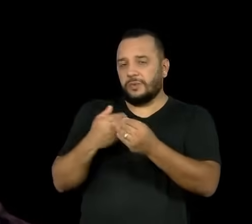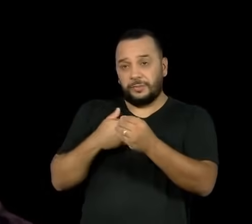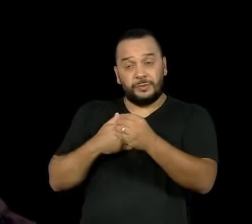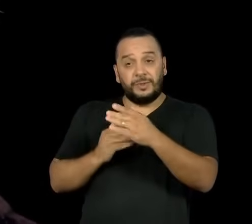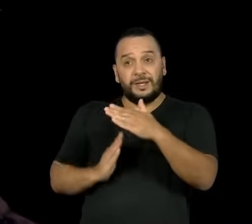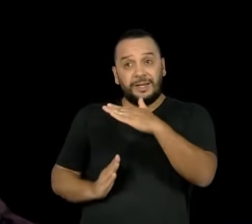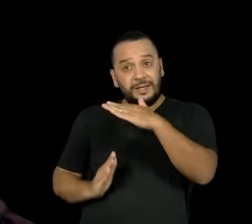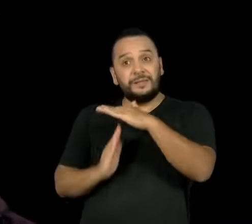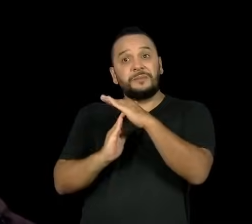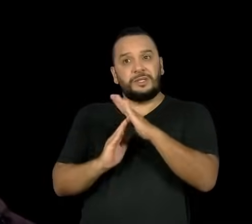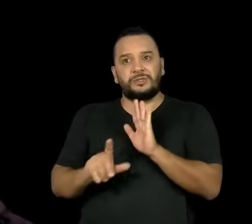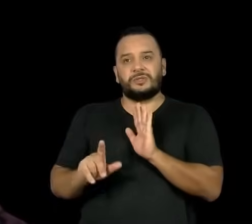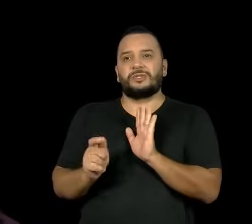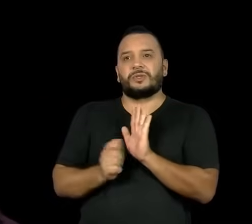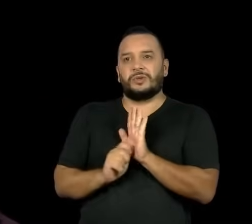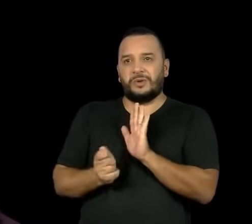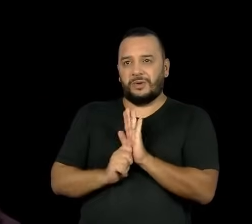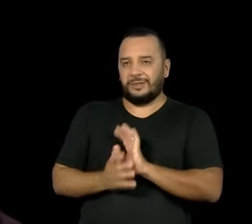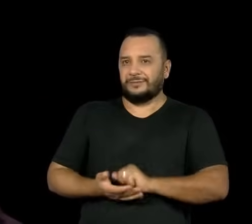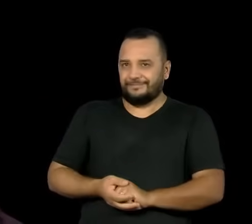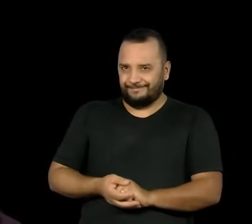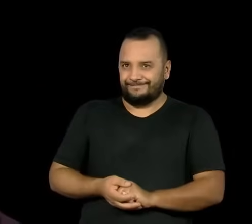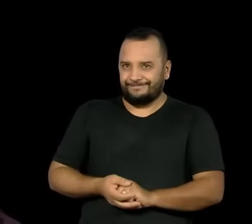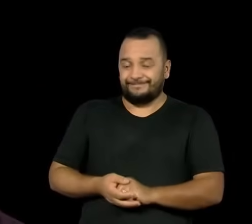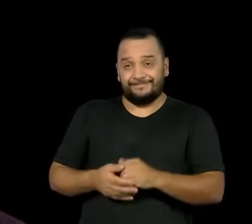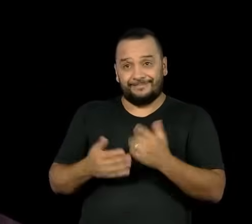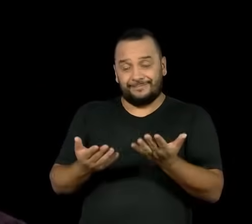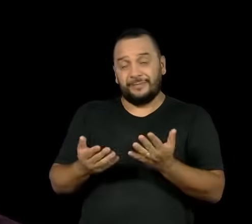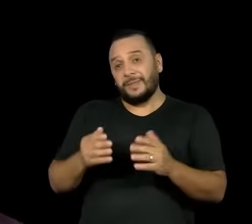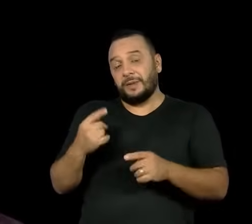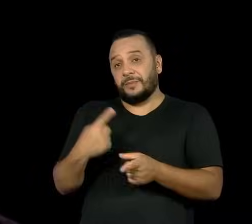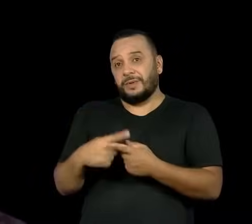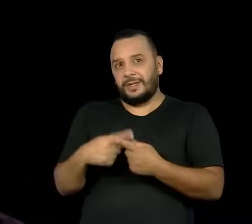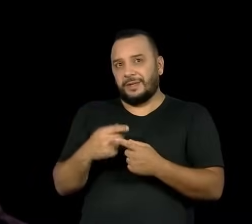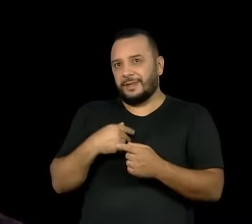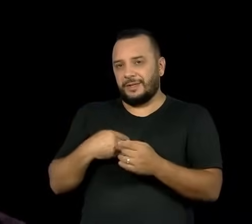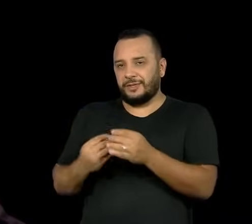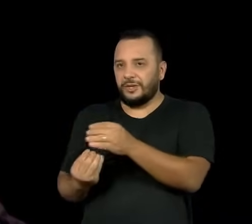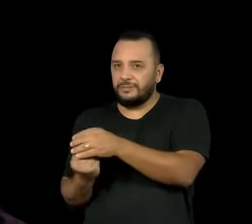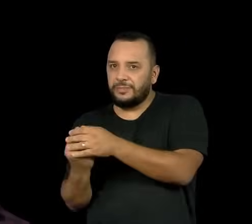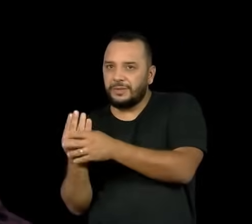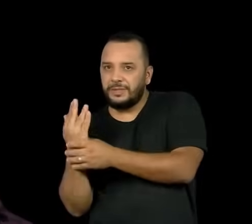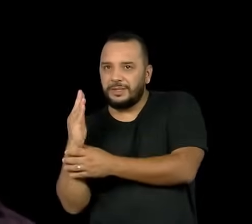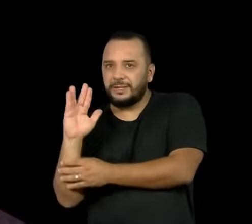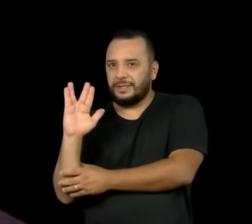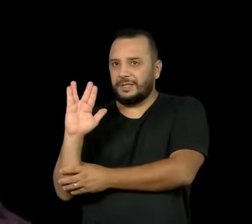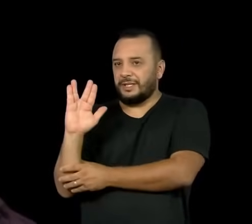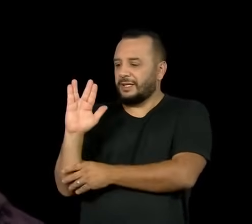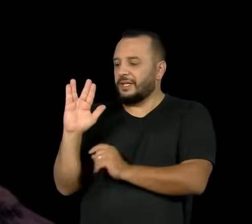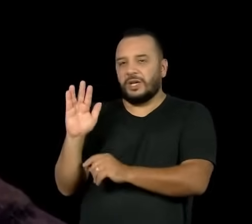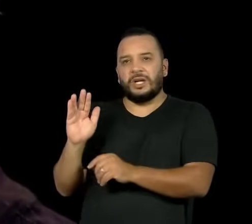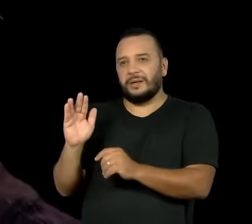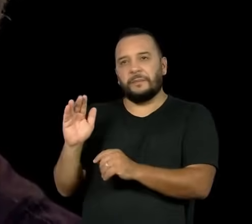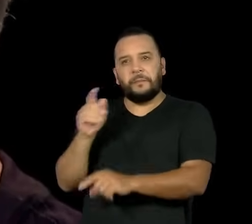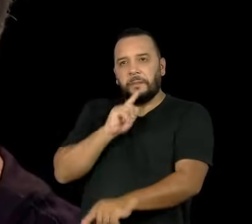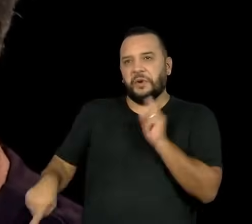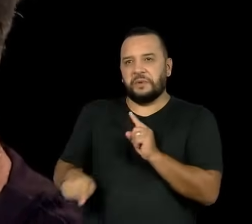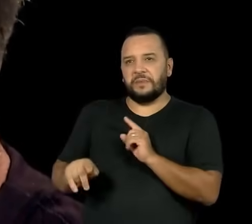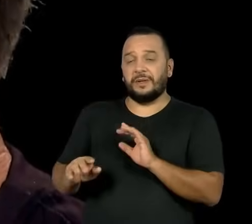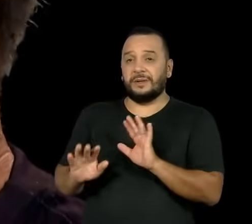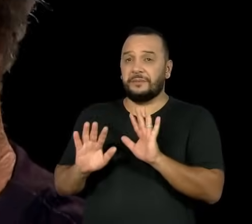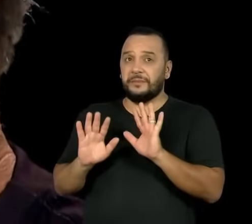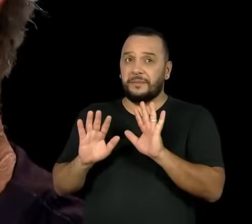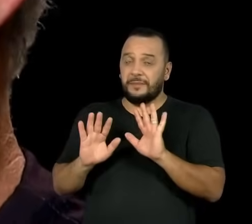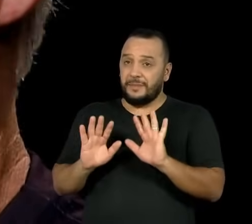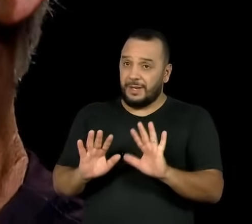diferentes substâncias. É um exagero a gente proibir uma planta de nascer no meu jardim. Mas não é um exagero, talvez, eu